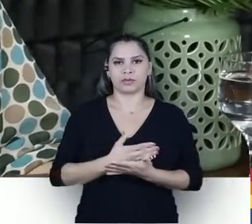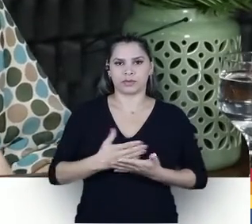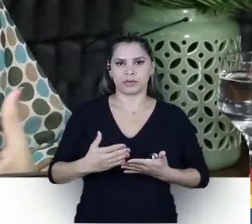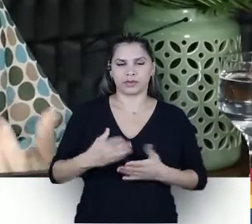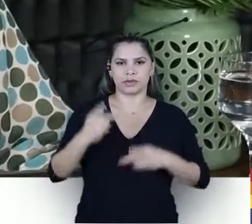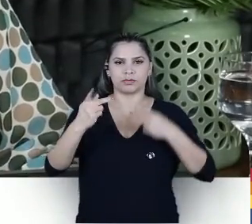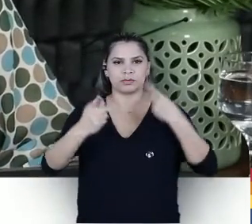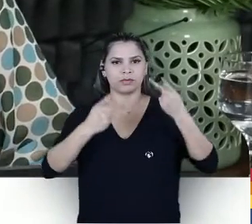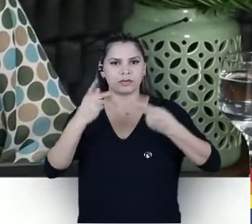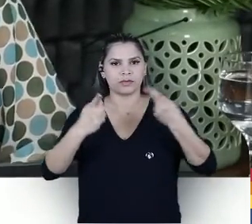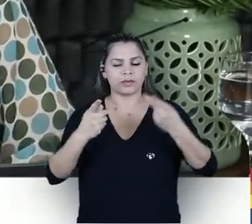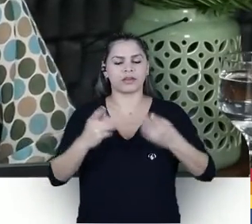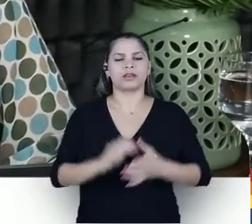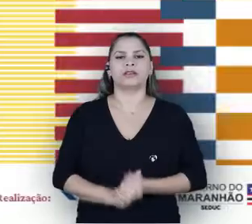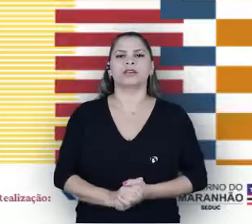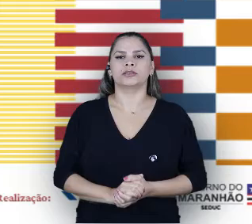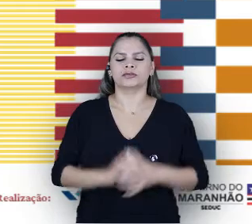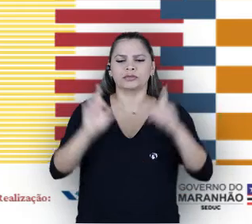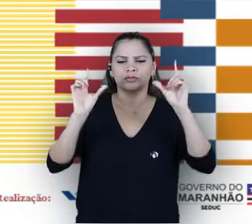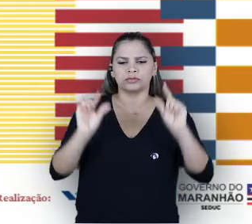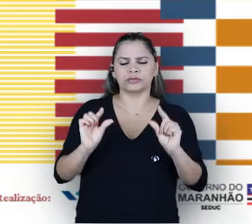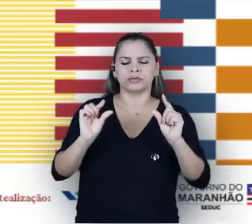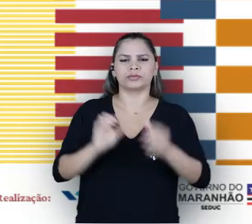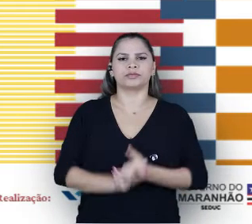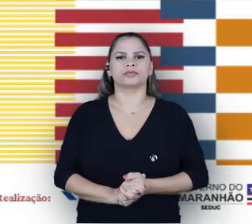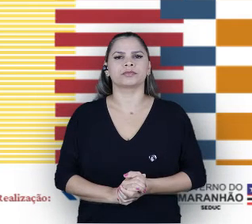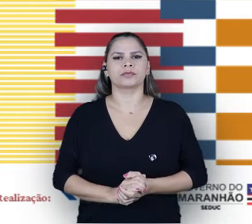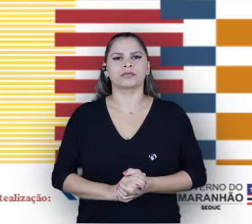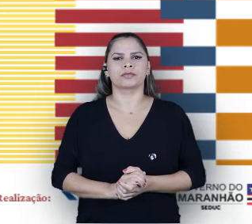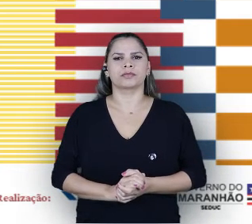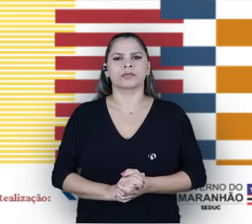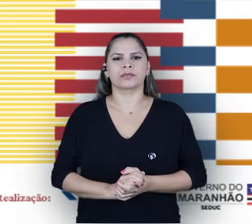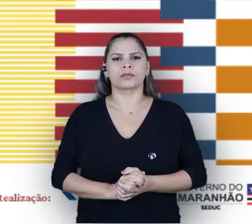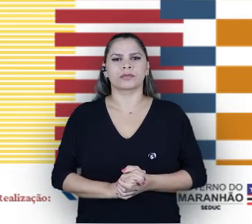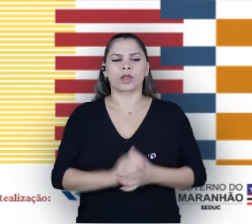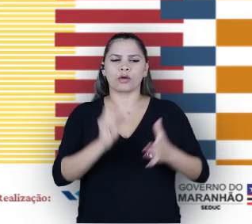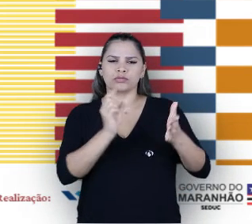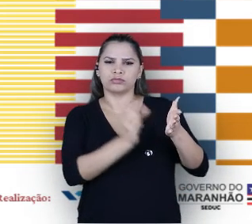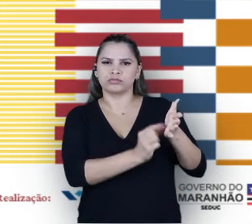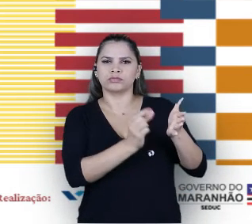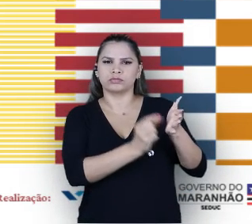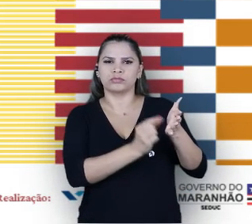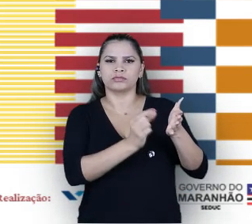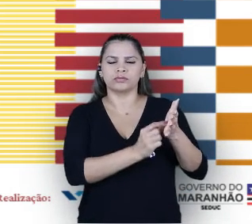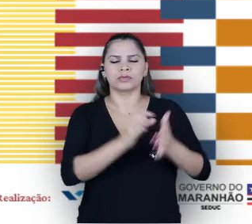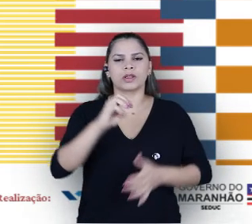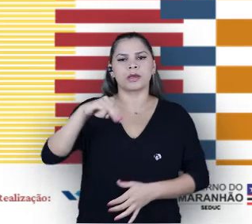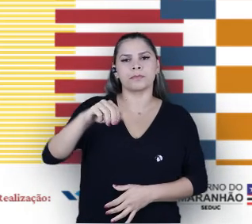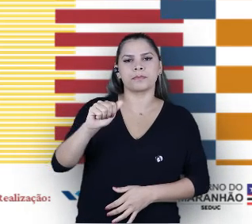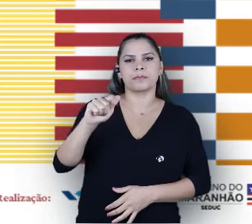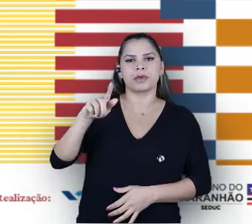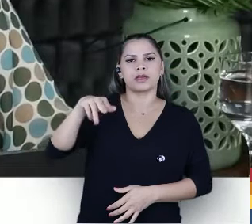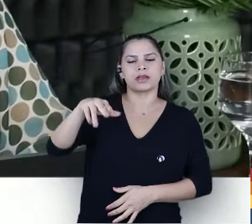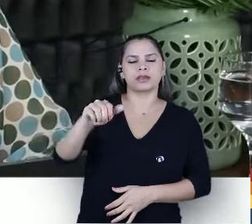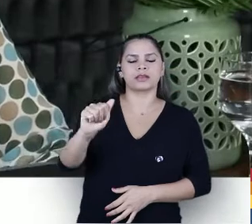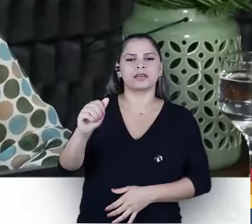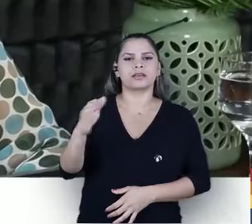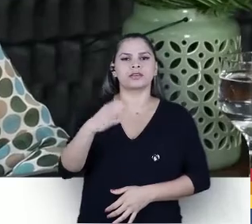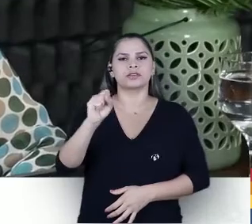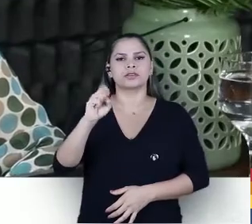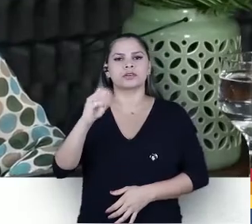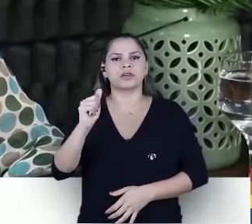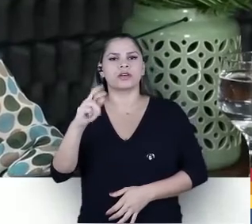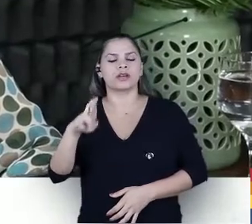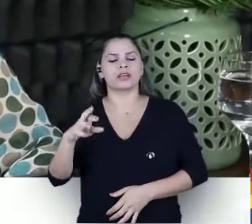envolvidas no ambiente escolar. Então, eu gostaria de iniciar, né, a minha fala aqui com um trechinho,